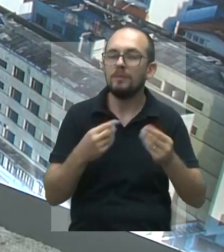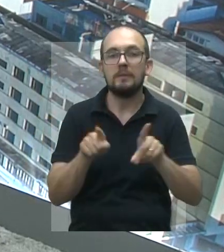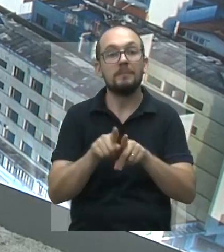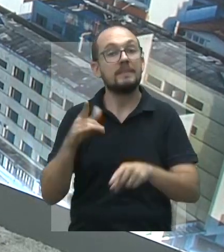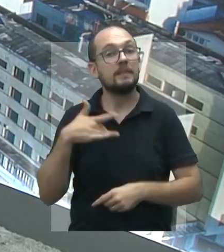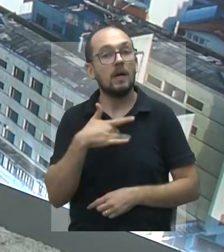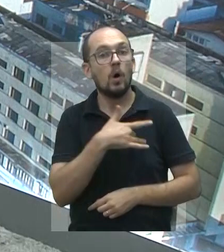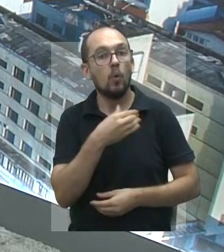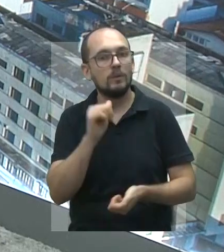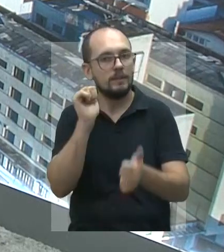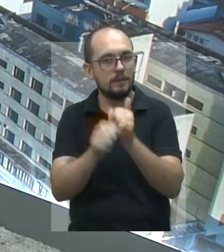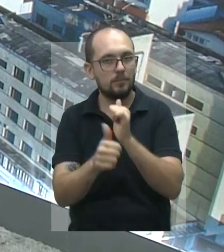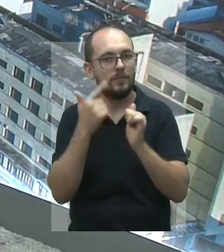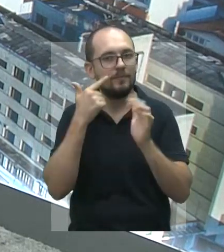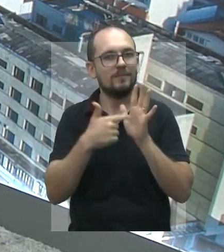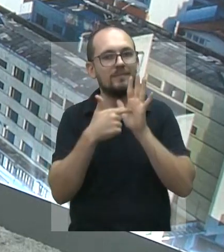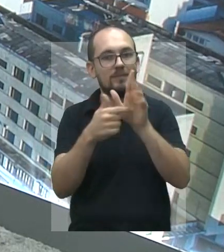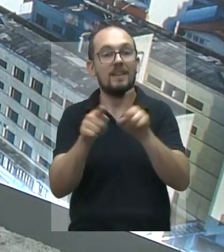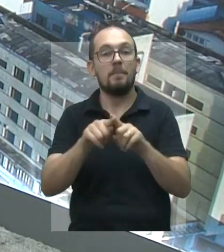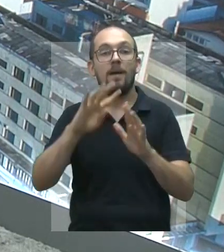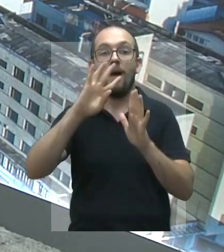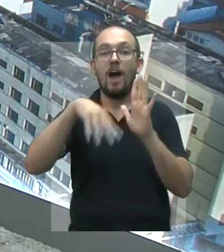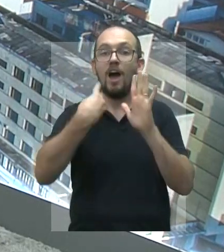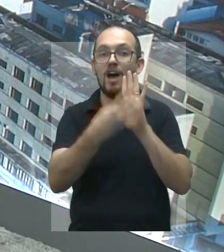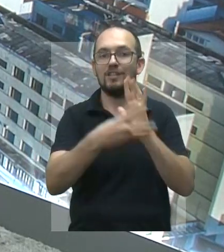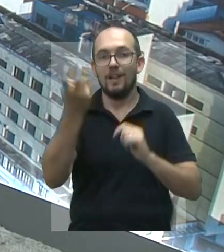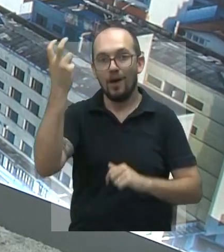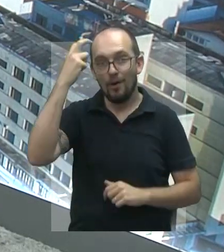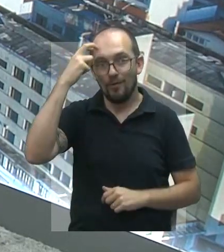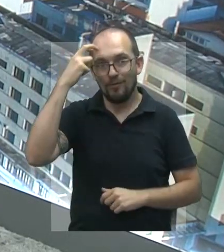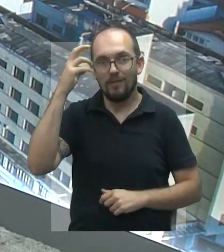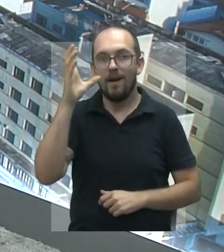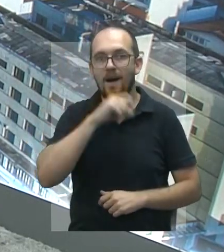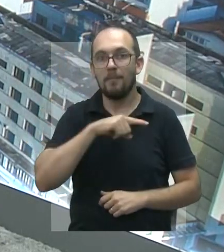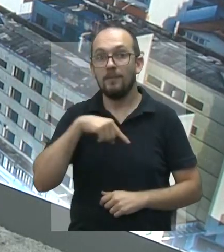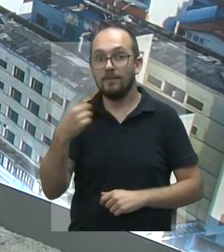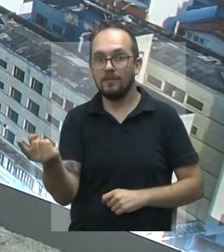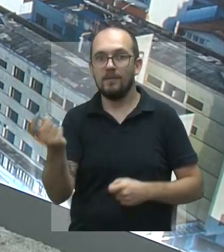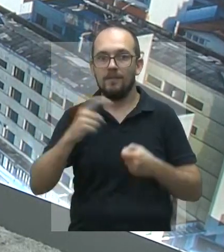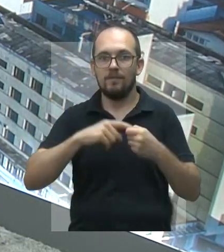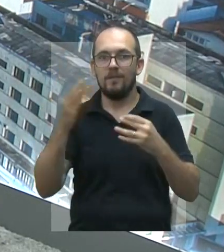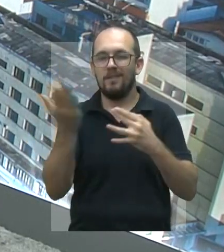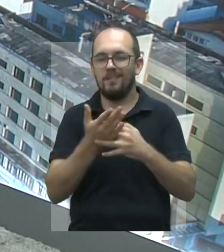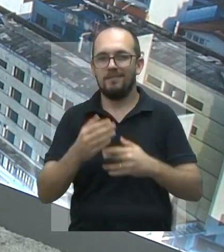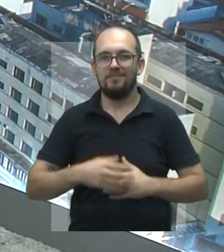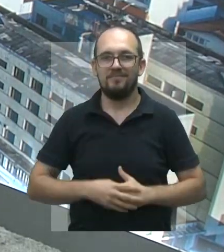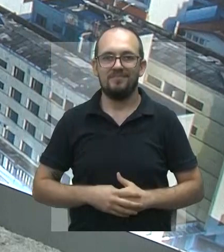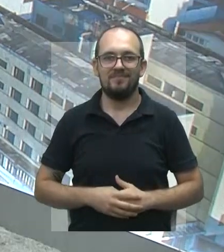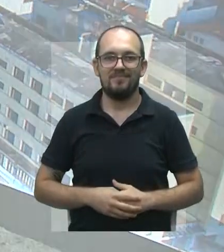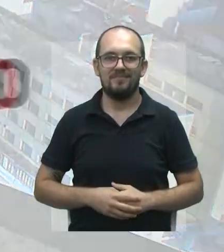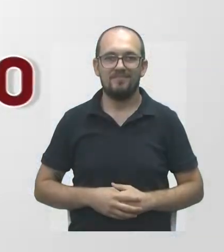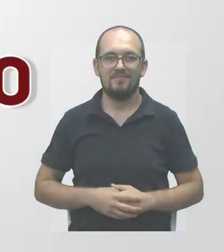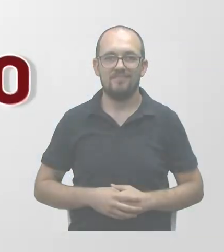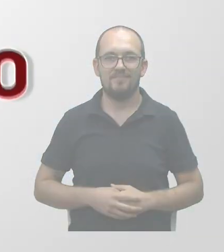saúde, esporte e a nossa tradicional agenda de cultura e lazer. Não saia daí que a gente volta já já.